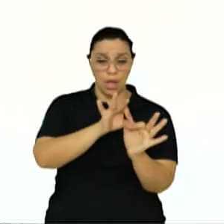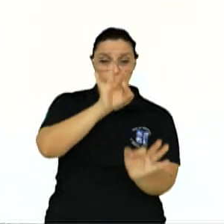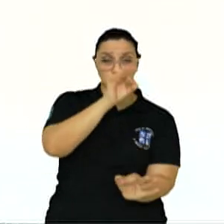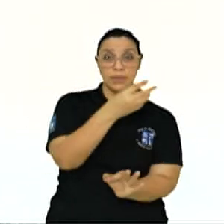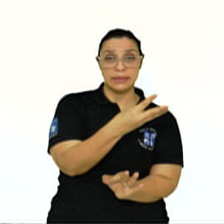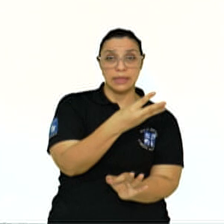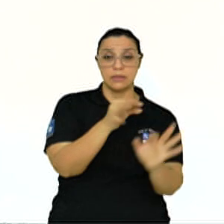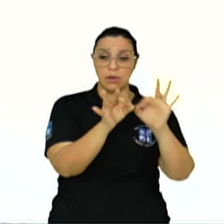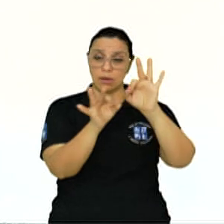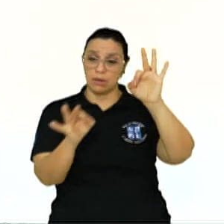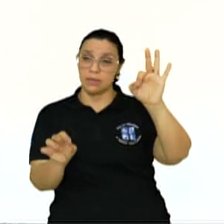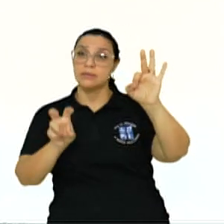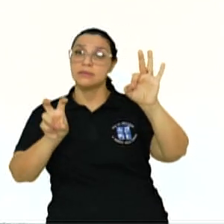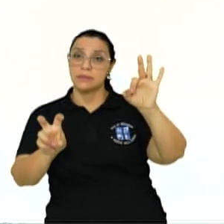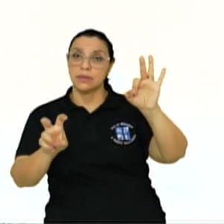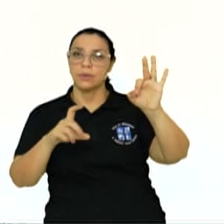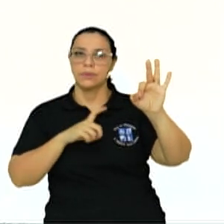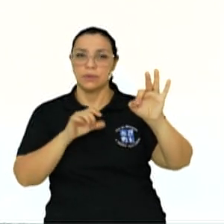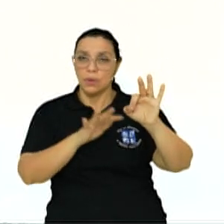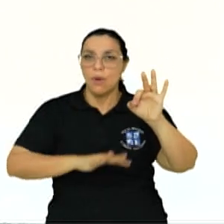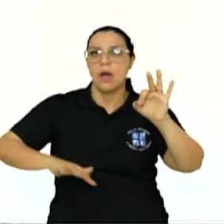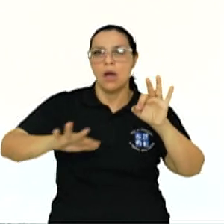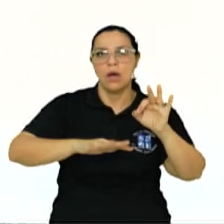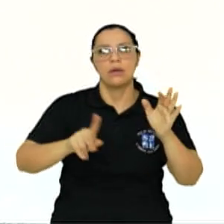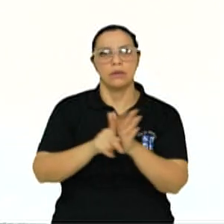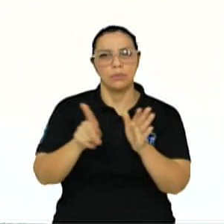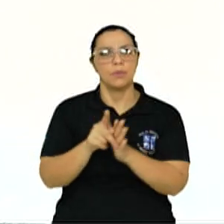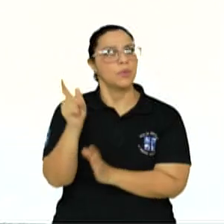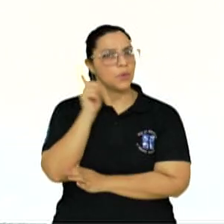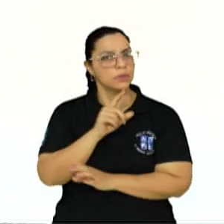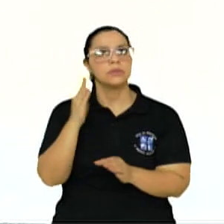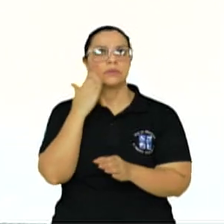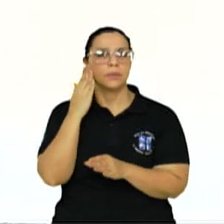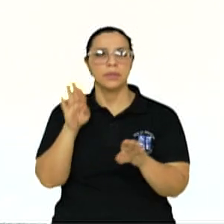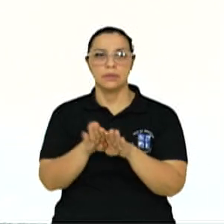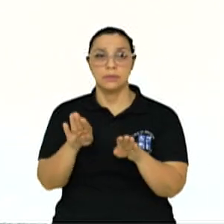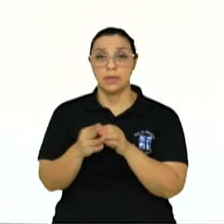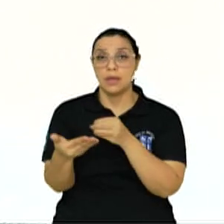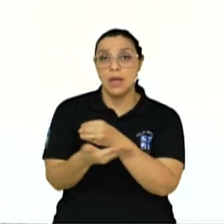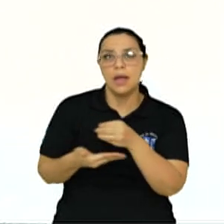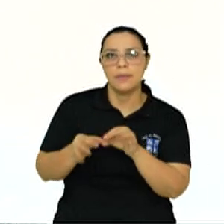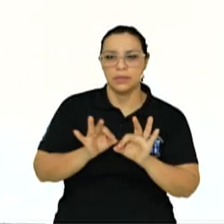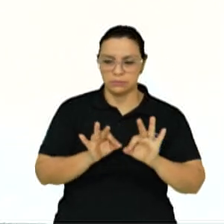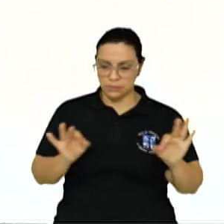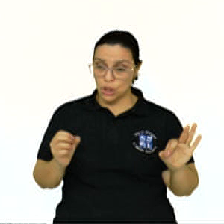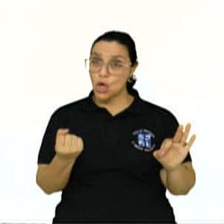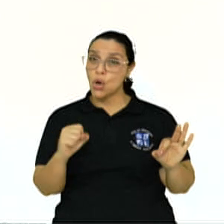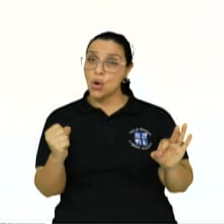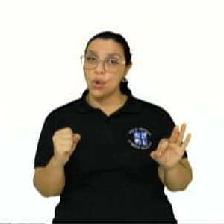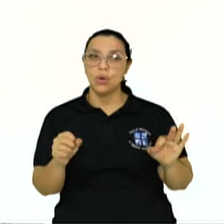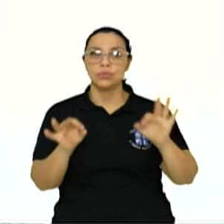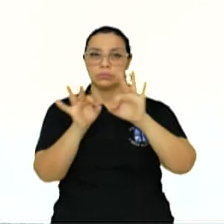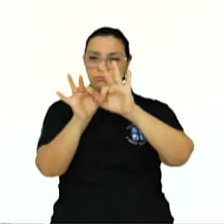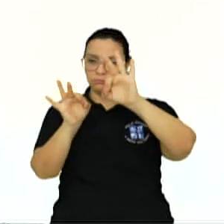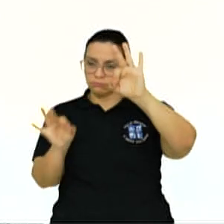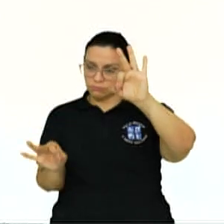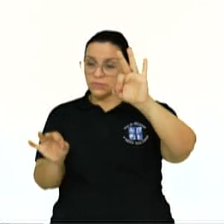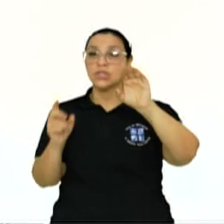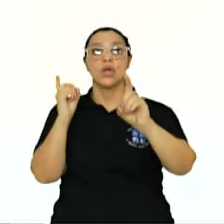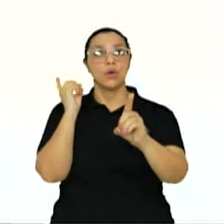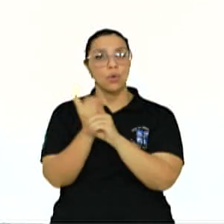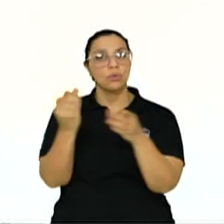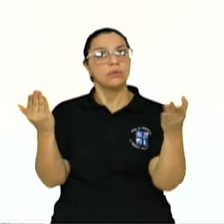lateral, agora eu consigo calcular a área do triângulo lateral. A base é 8. A apótema da pirâmide, que